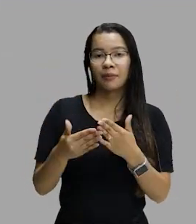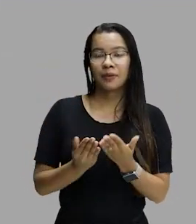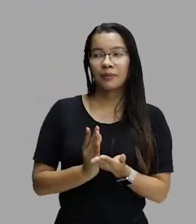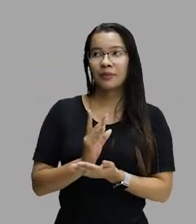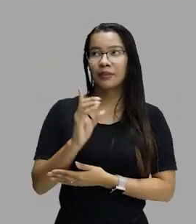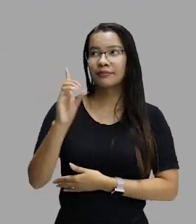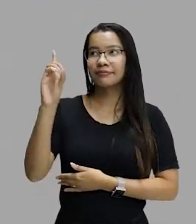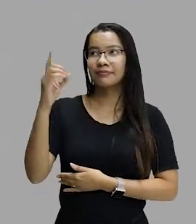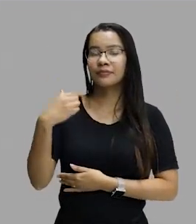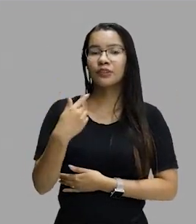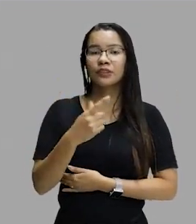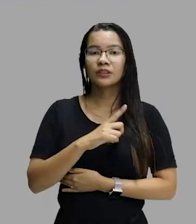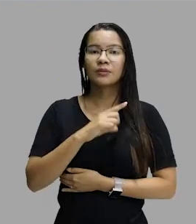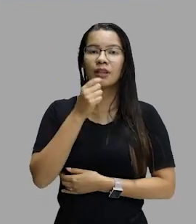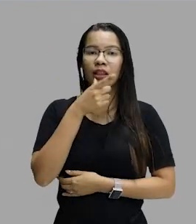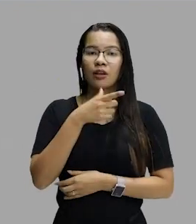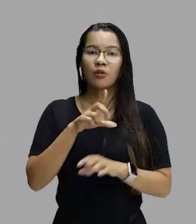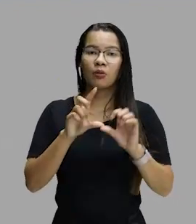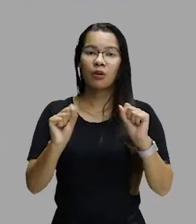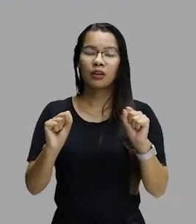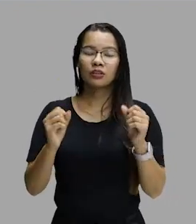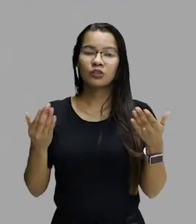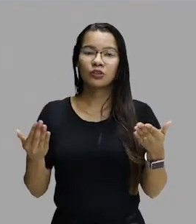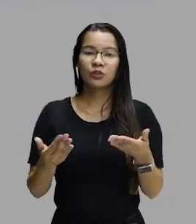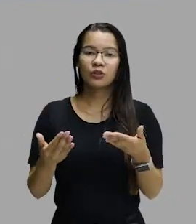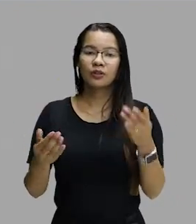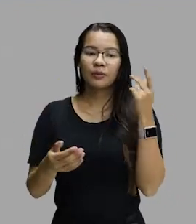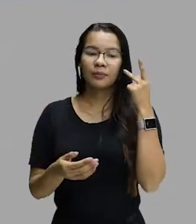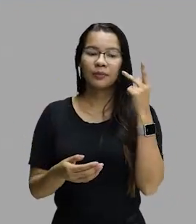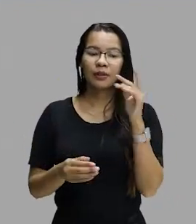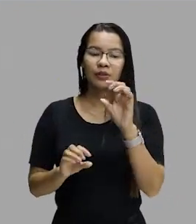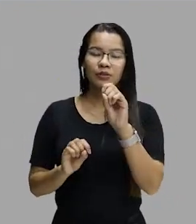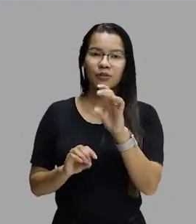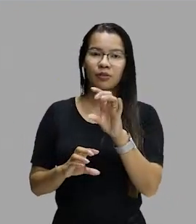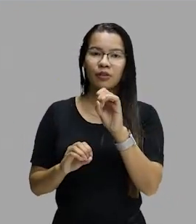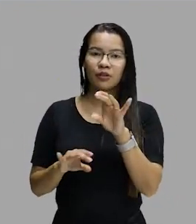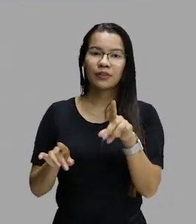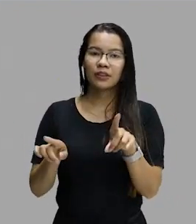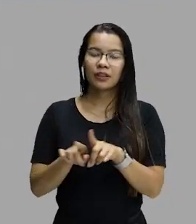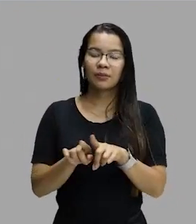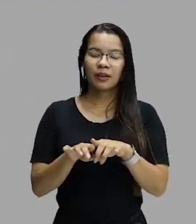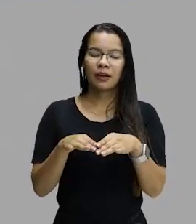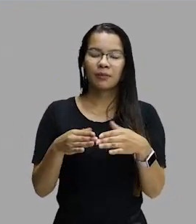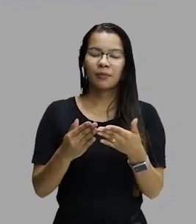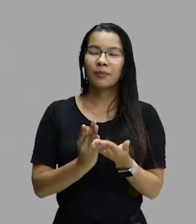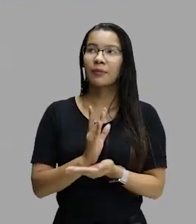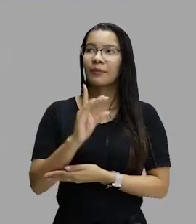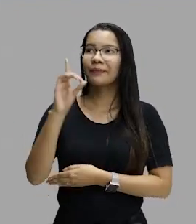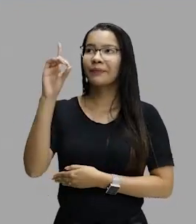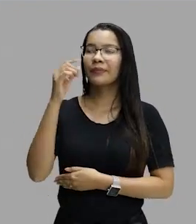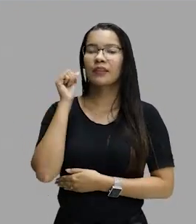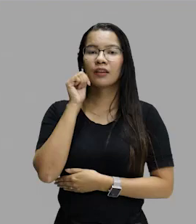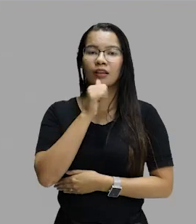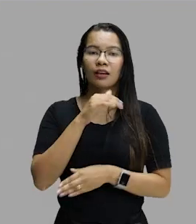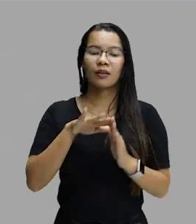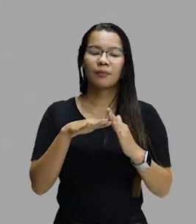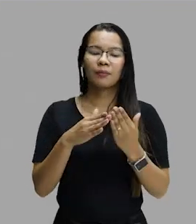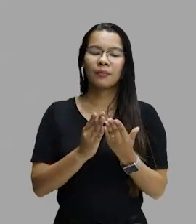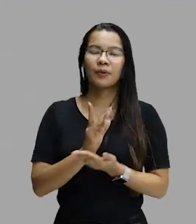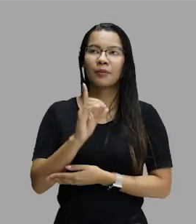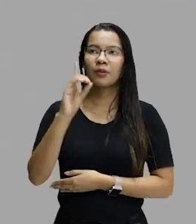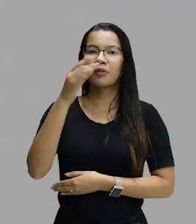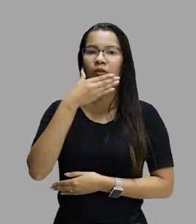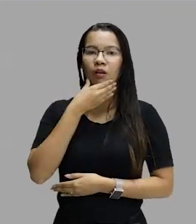Bíblia na linguagem de hoje, a Bíblia para jovens, a Bíblia da mulher, a Bíblia do homem. Por quê? Porque